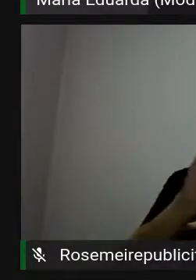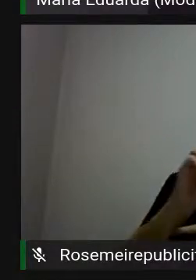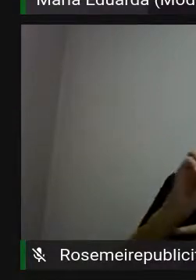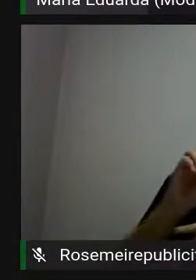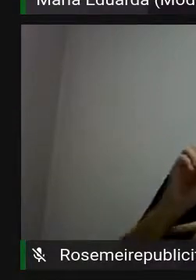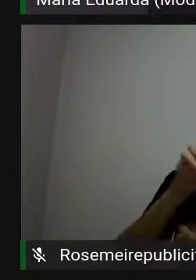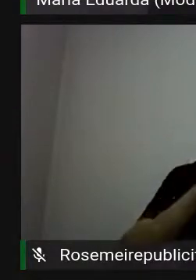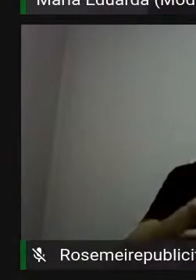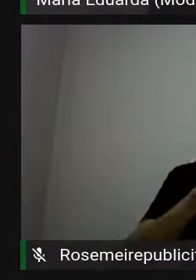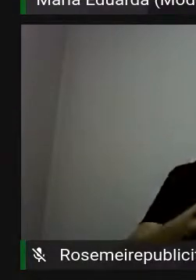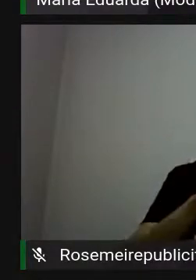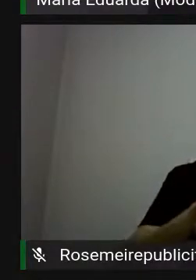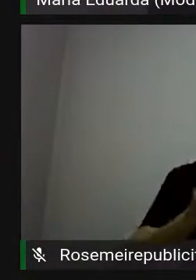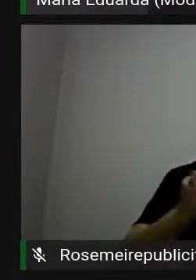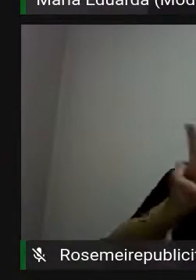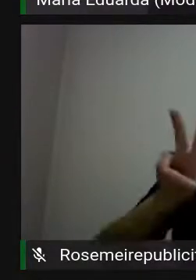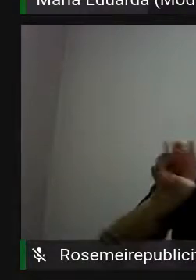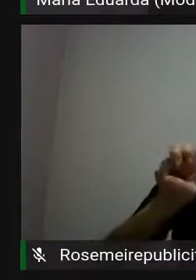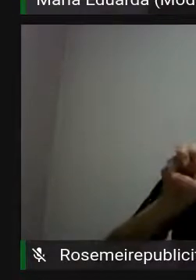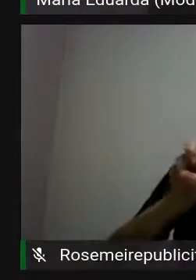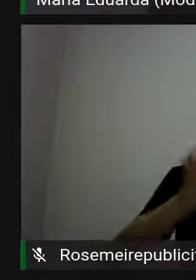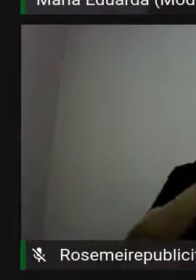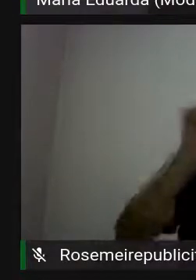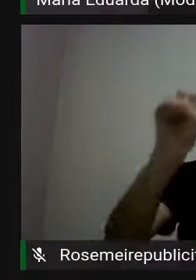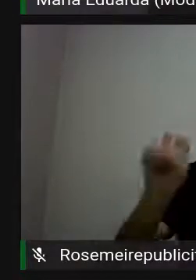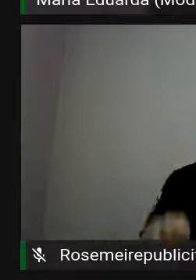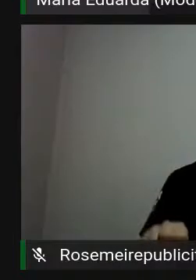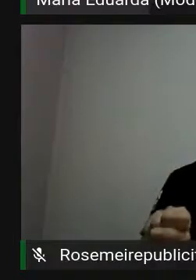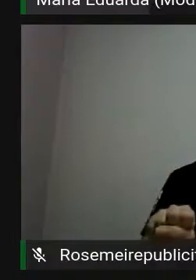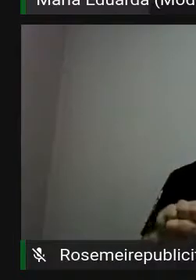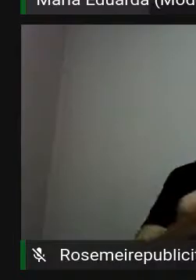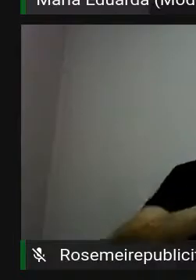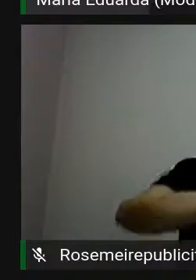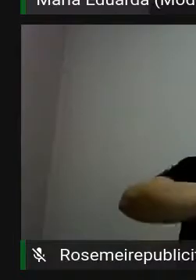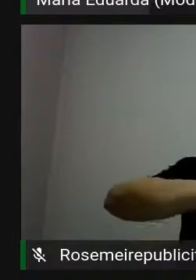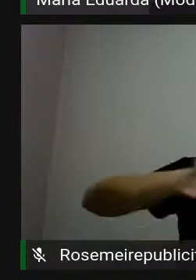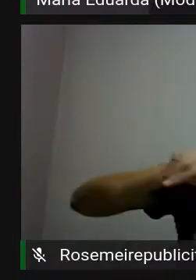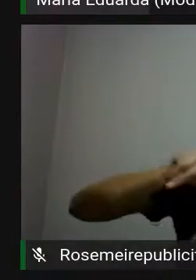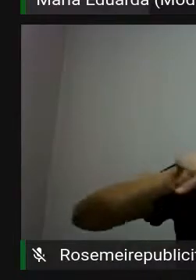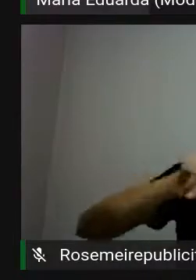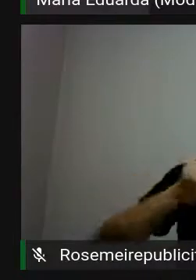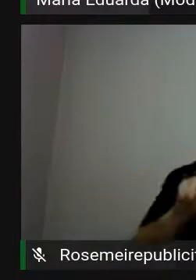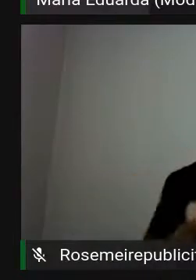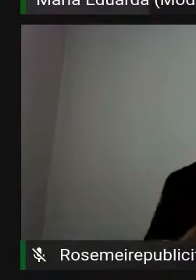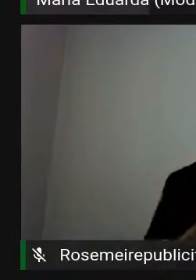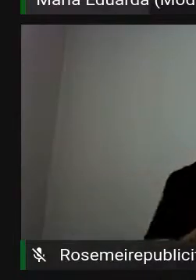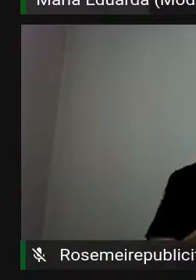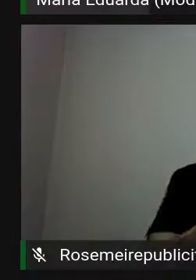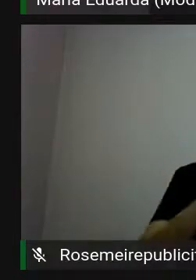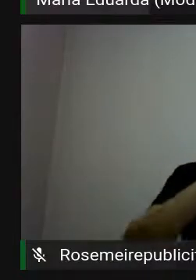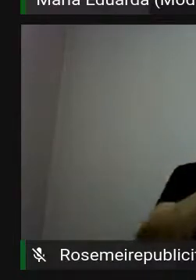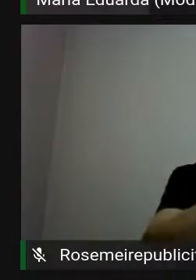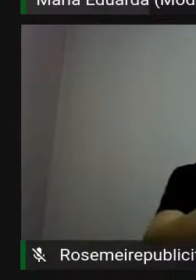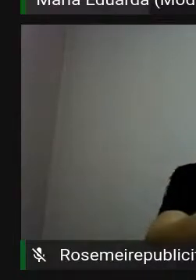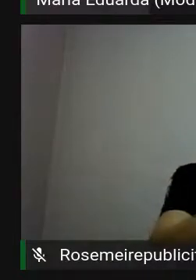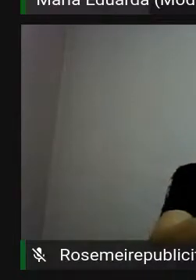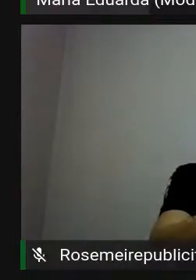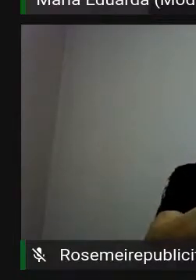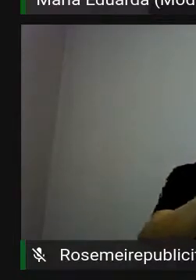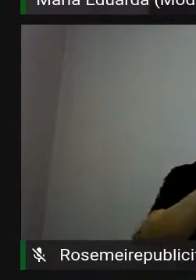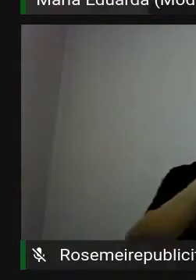Informação Geográfica, SIG. Podem procurar no canal do YouTube também, LEMA UFG, que vocês vão